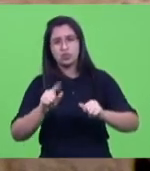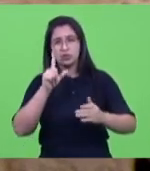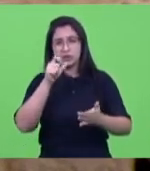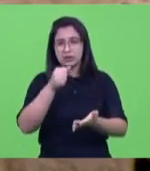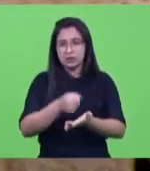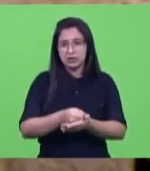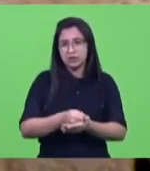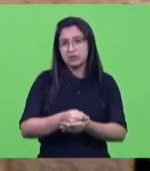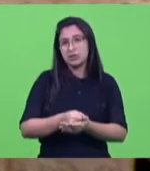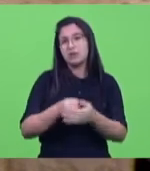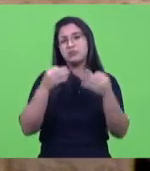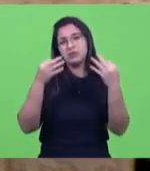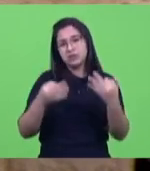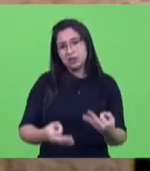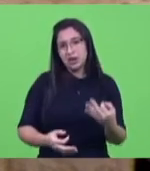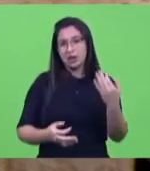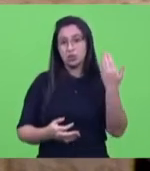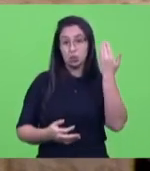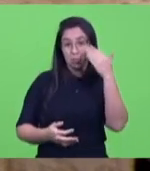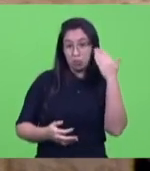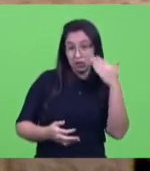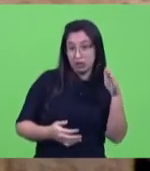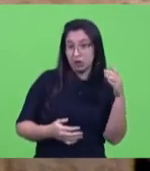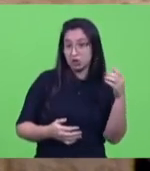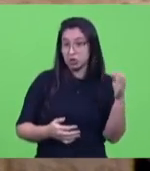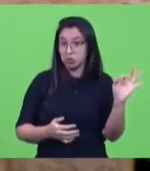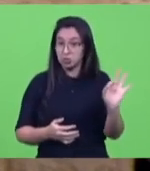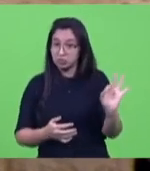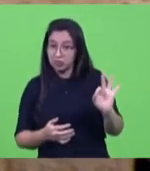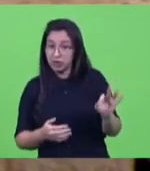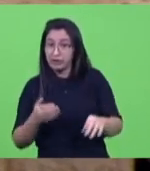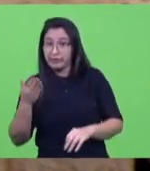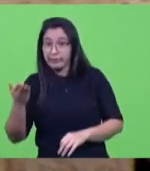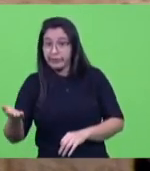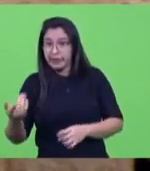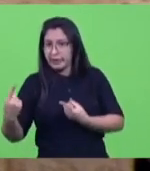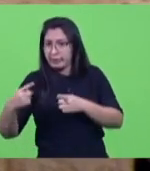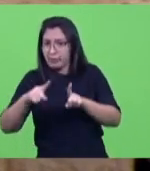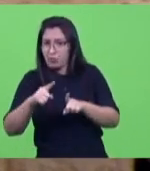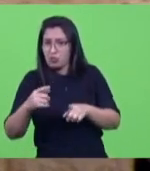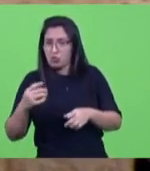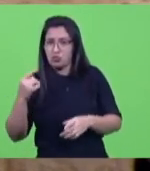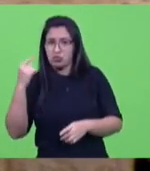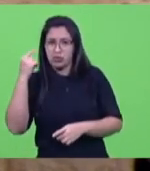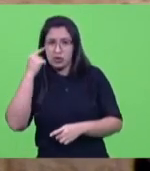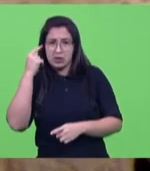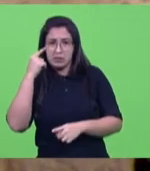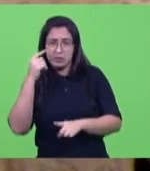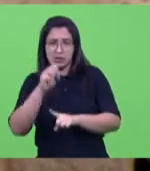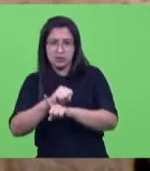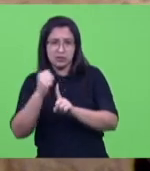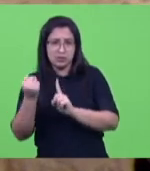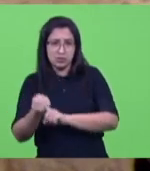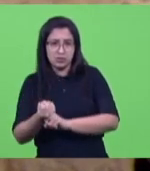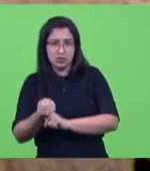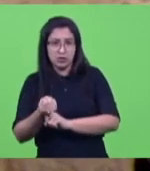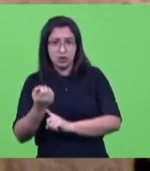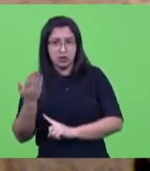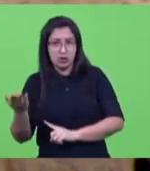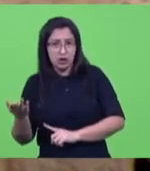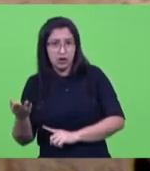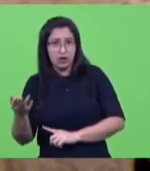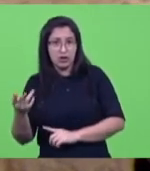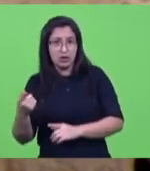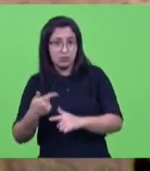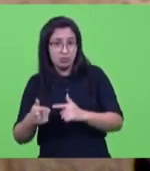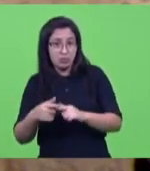é legítimo a pessoa não entender do assunto e a pessoa ter uma visão de Estado mais autoritário. Não tem problema, eu discordo